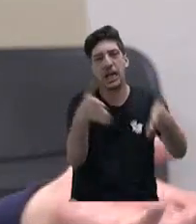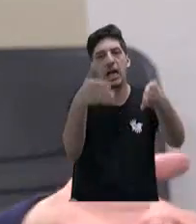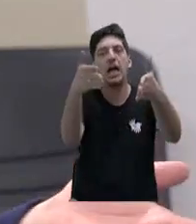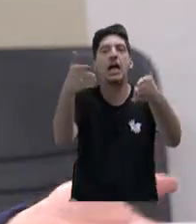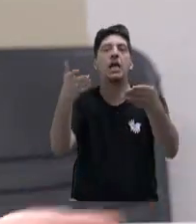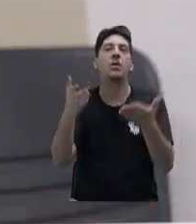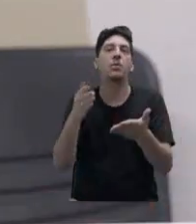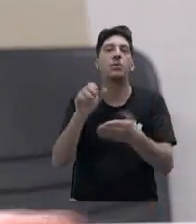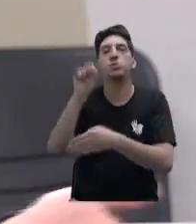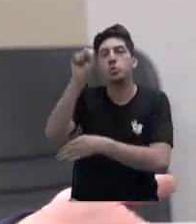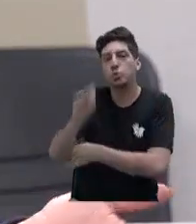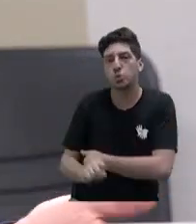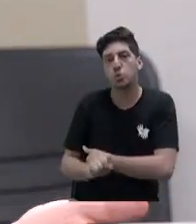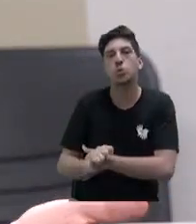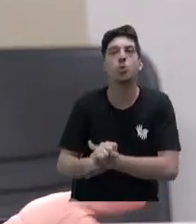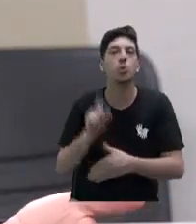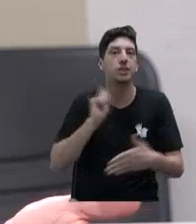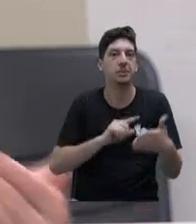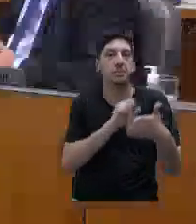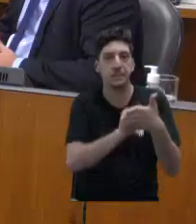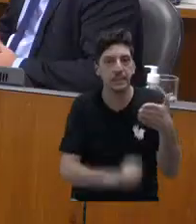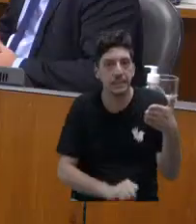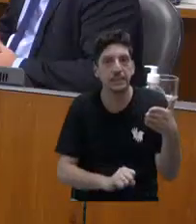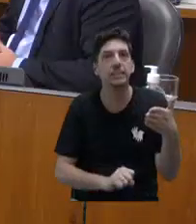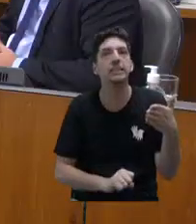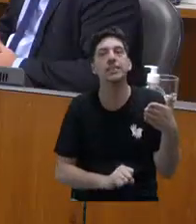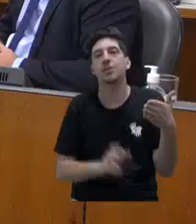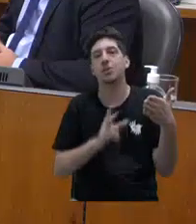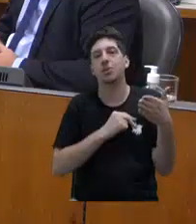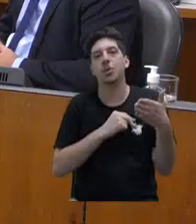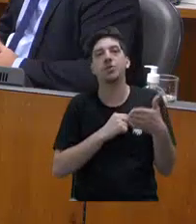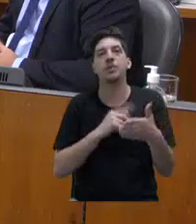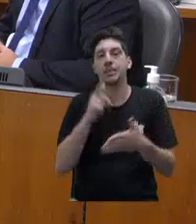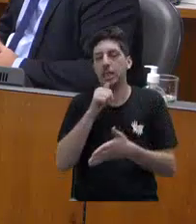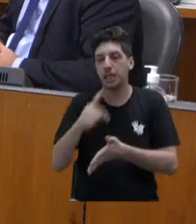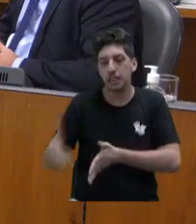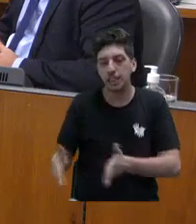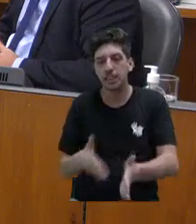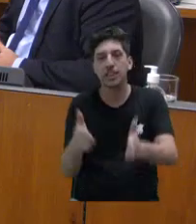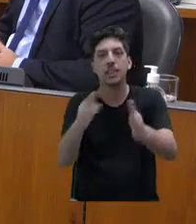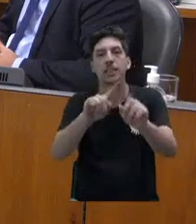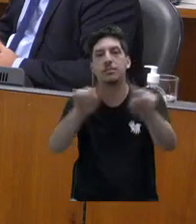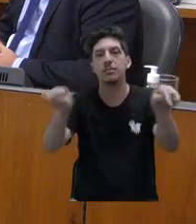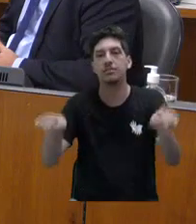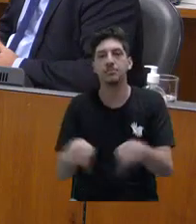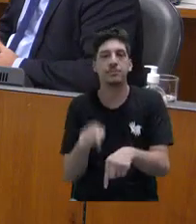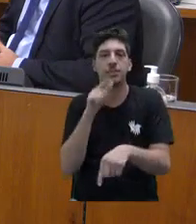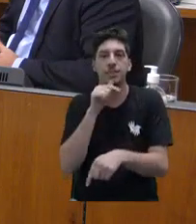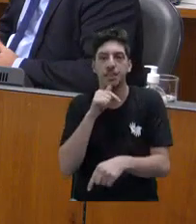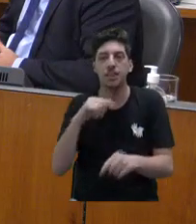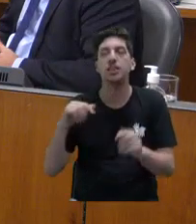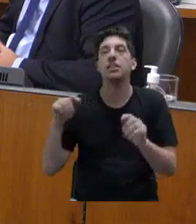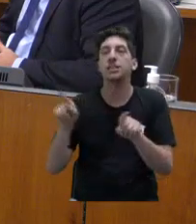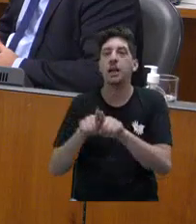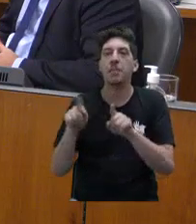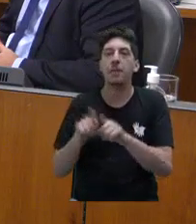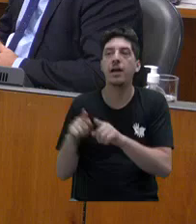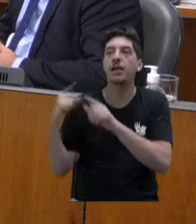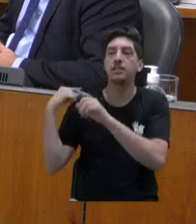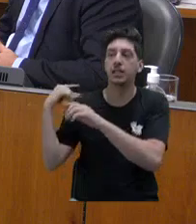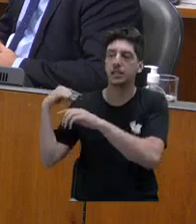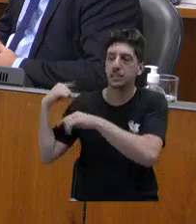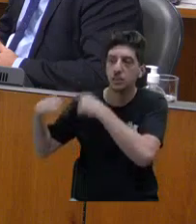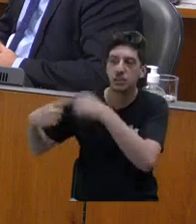Mauro Tramonte. Gente, a água e as formas das nossas heranças arquitetônicas, artísticas e